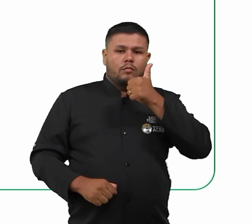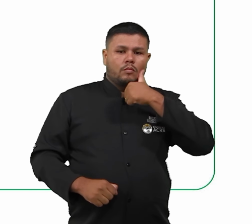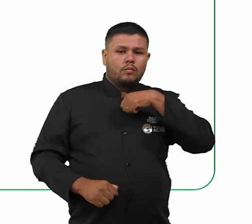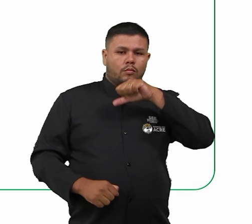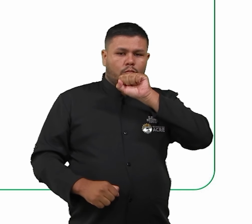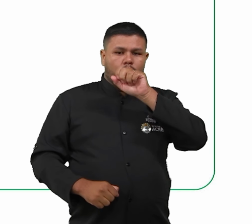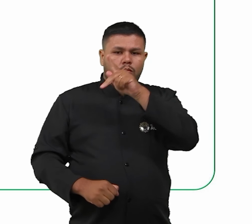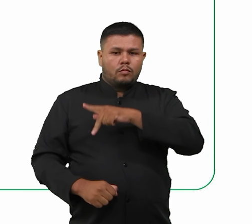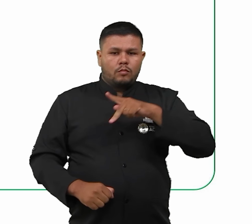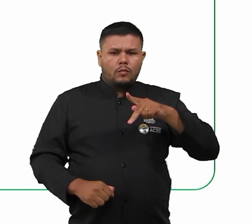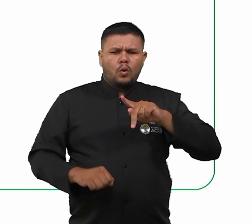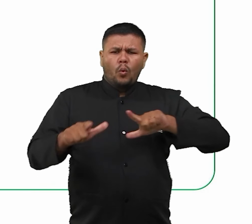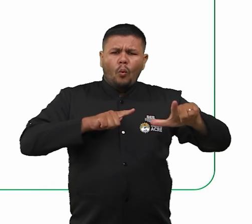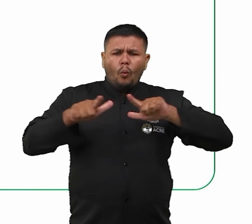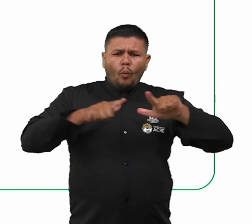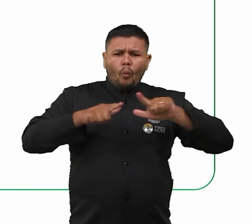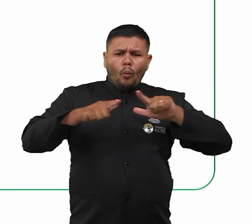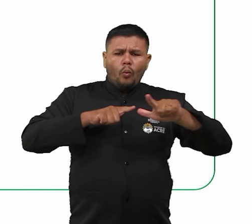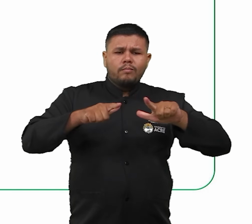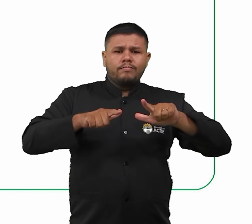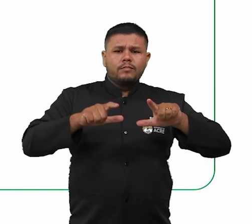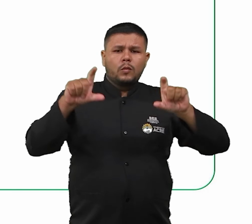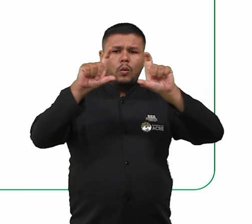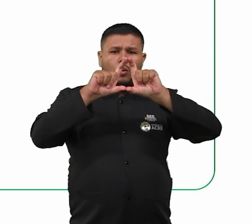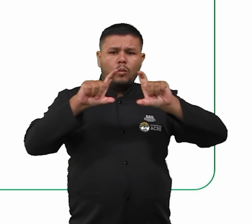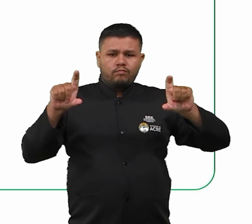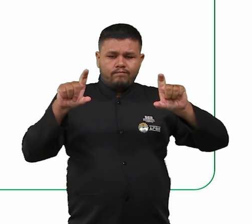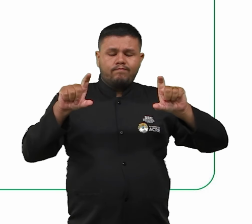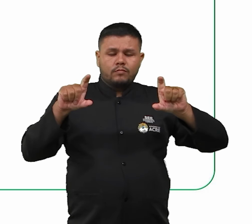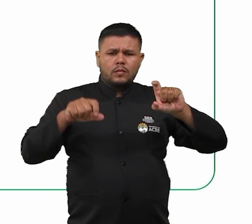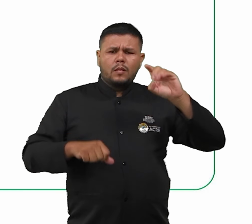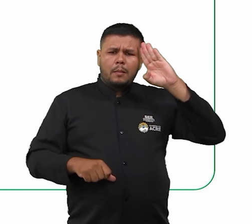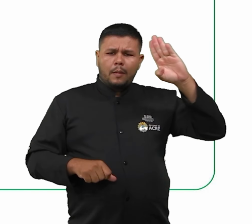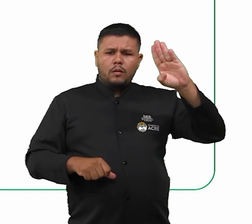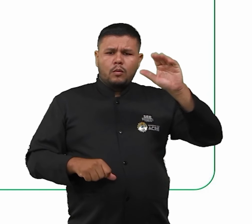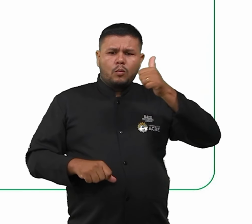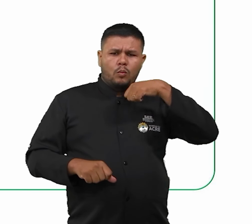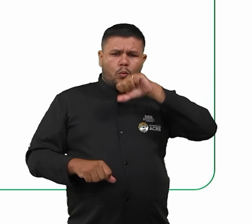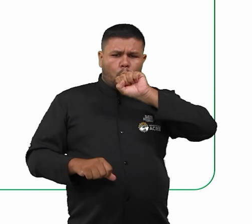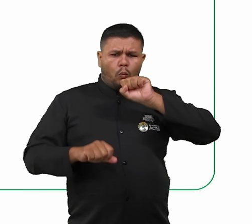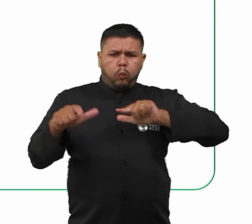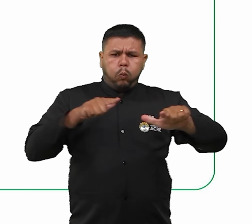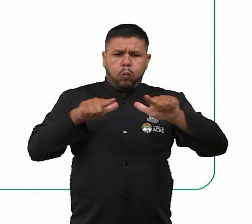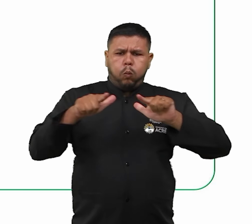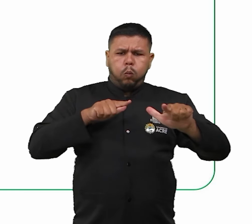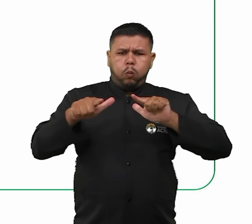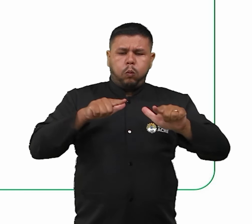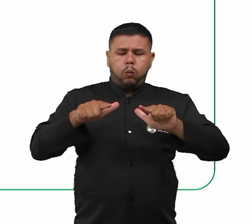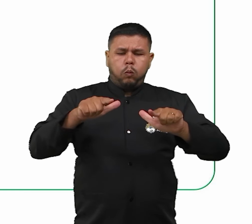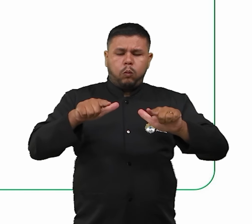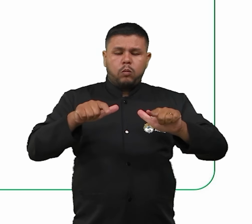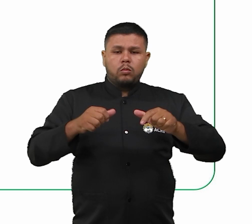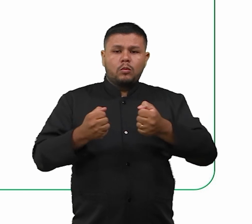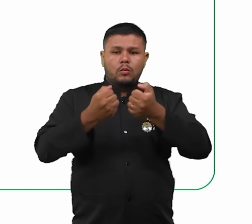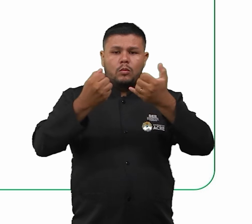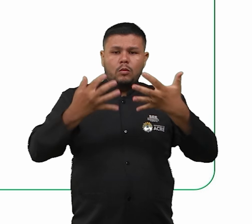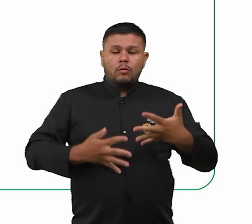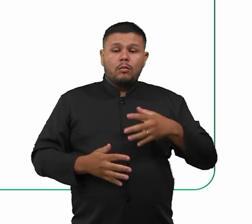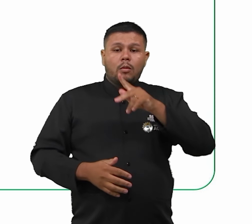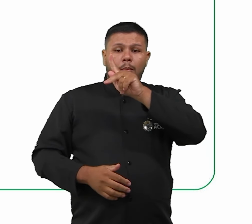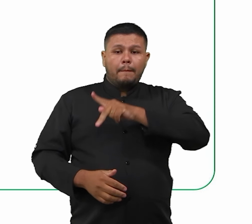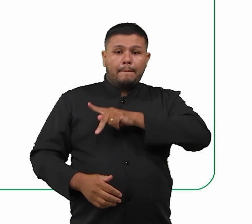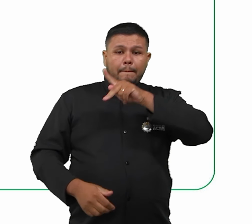oração principal. Minha mãe trabalha muito. Quando eu digo que é professora, eu